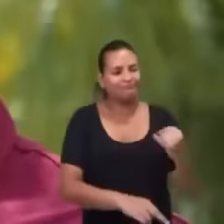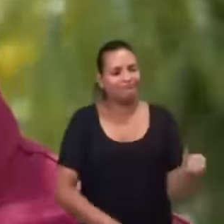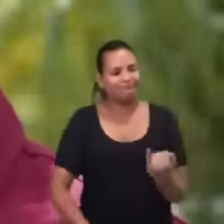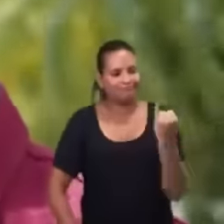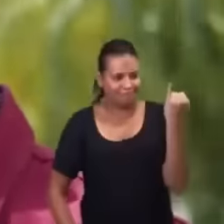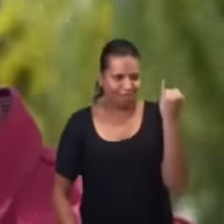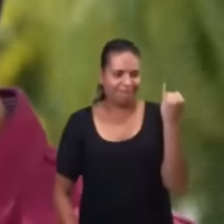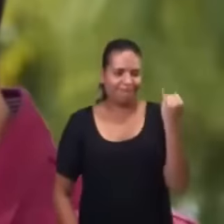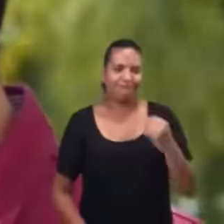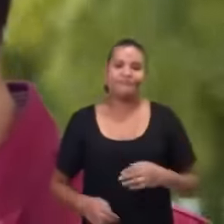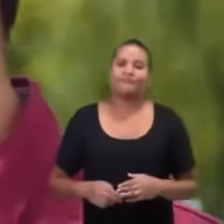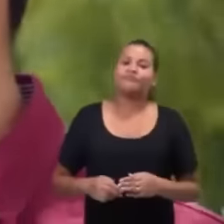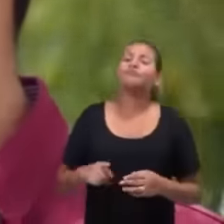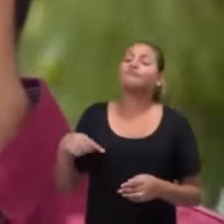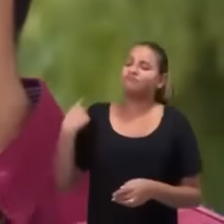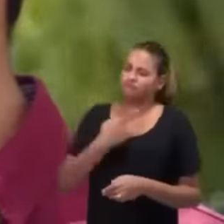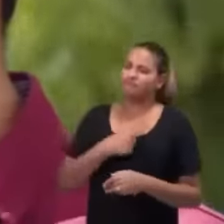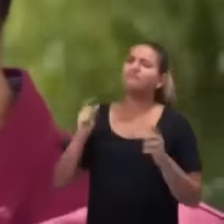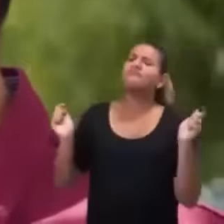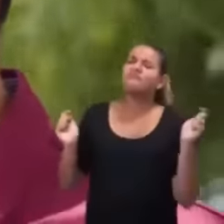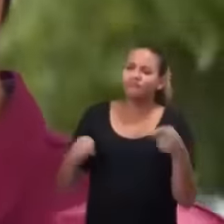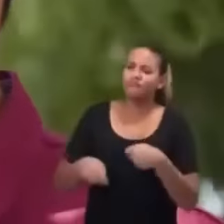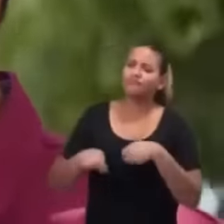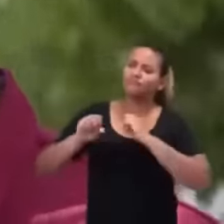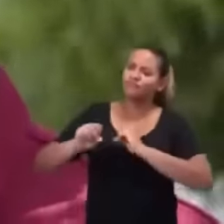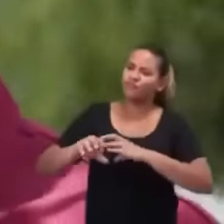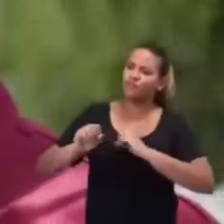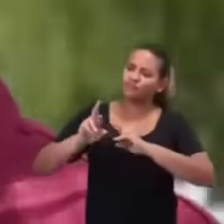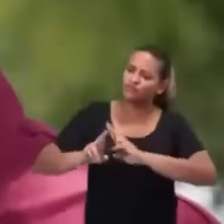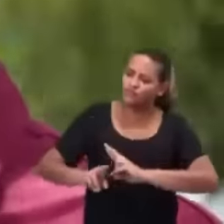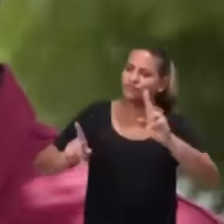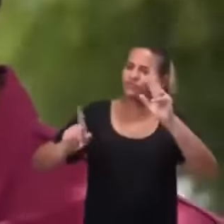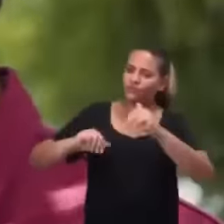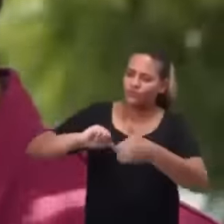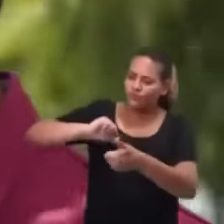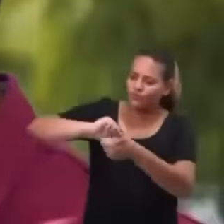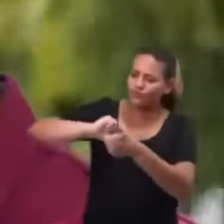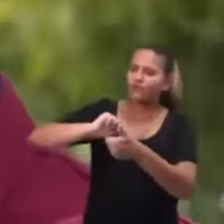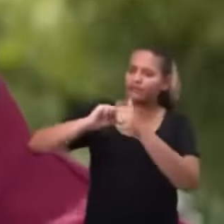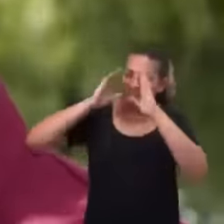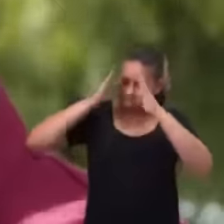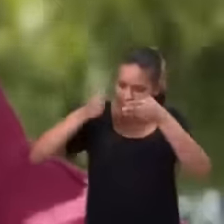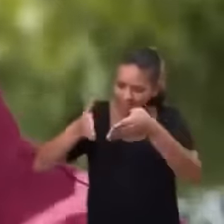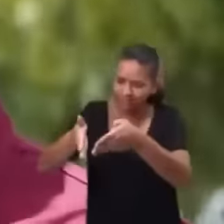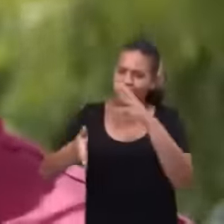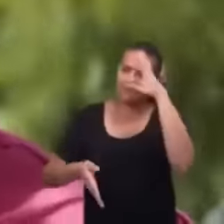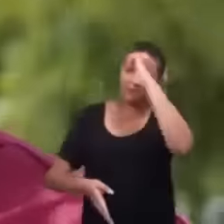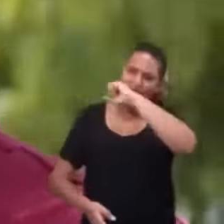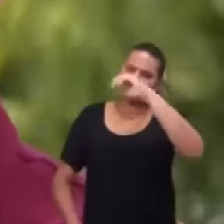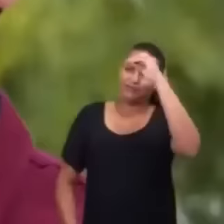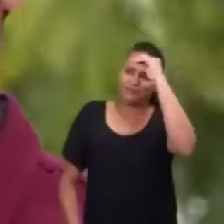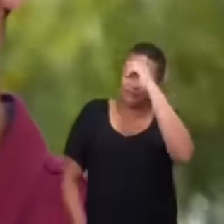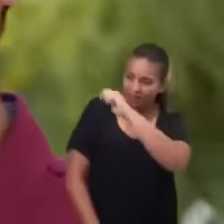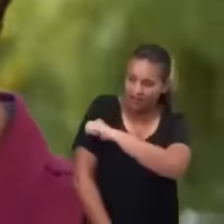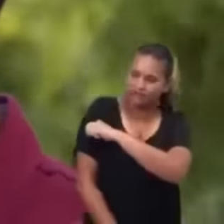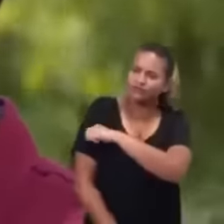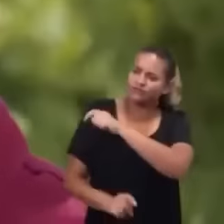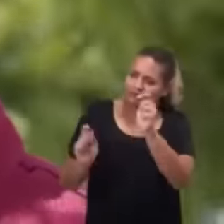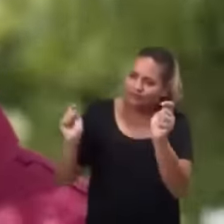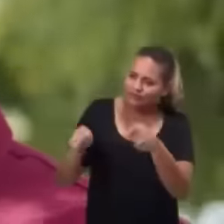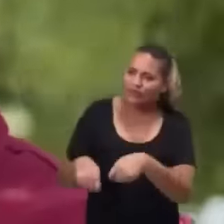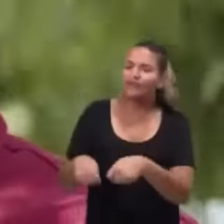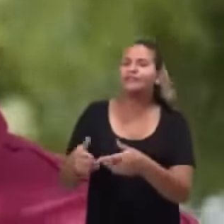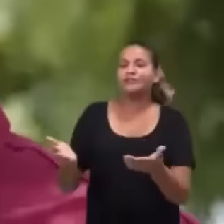A gente pode fazer uma educação diferenciada, de qualidade, né, focada na aprendizagem, focada no aluno, focada no